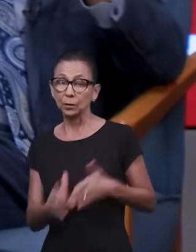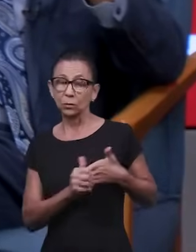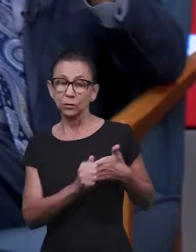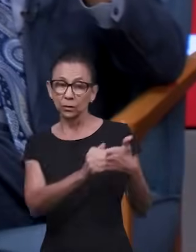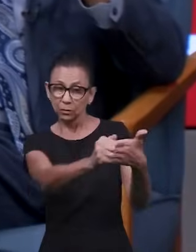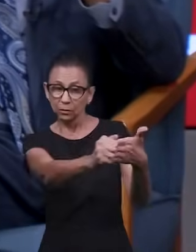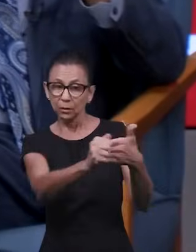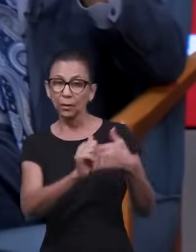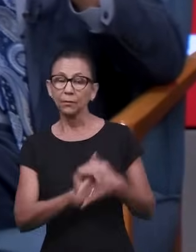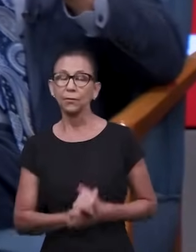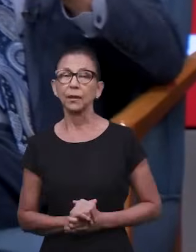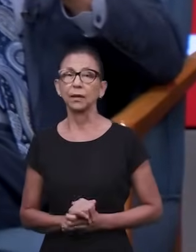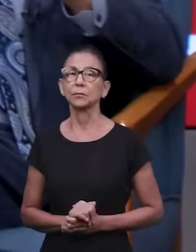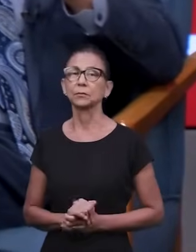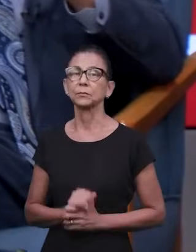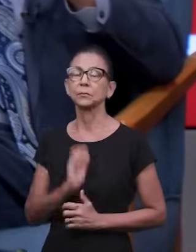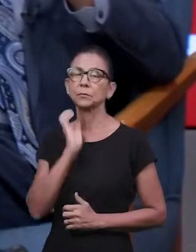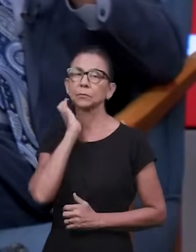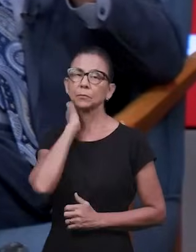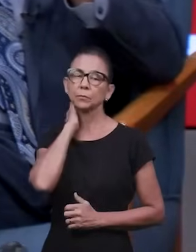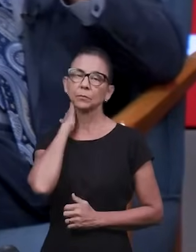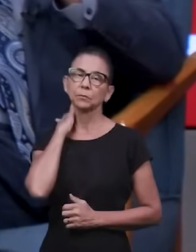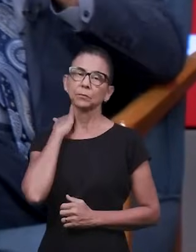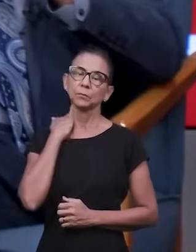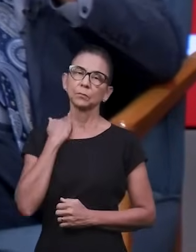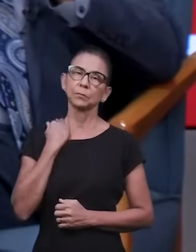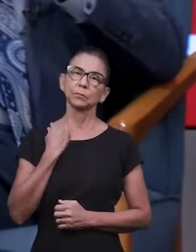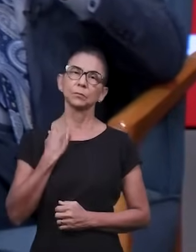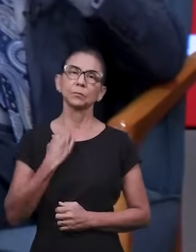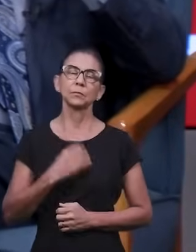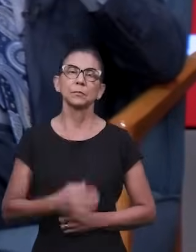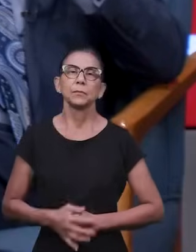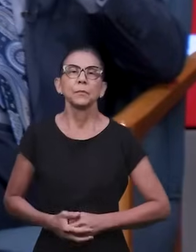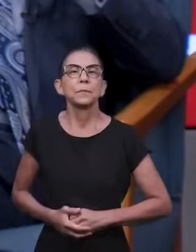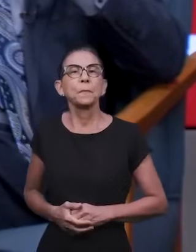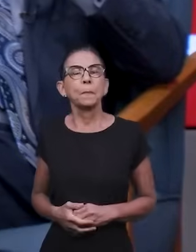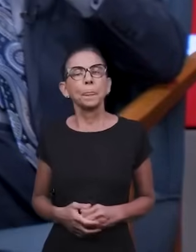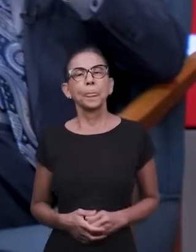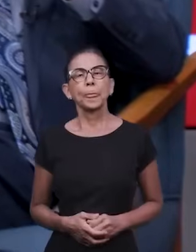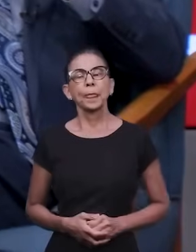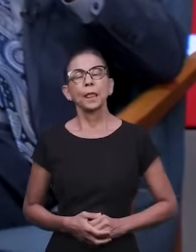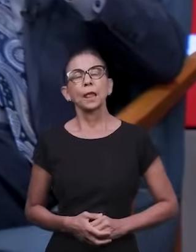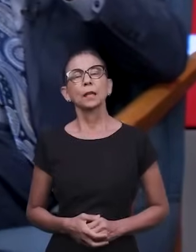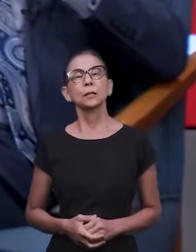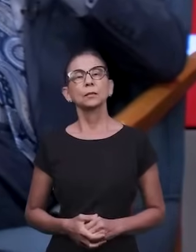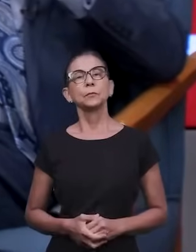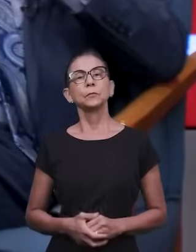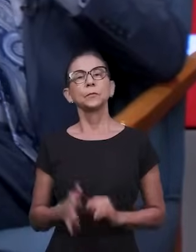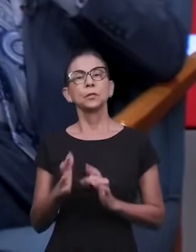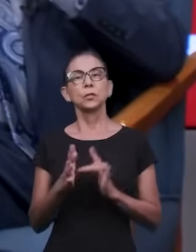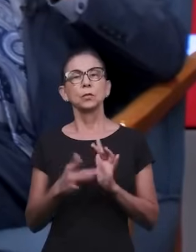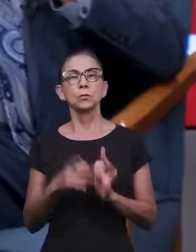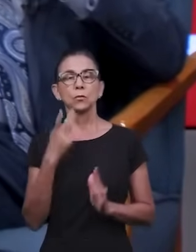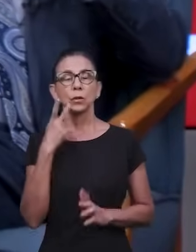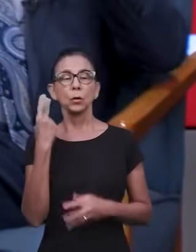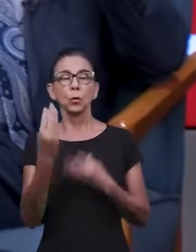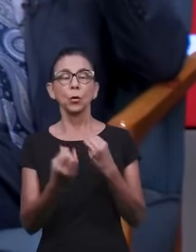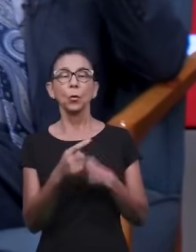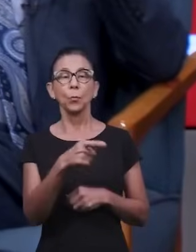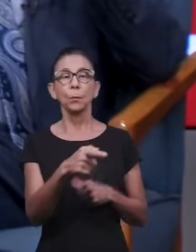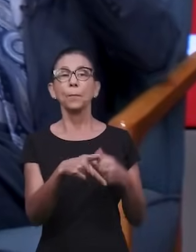ainda fala é o texto da fala com que morte ele tinha que morrer as pessoas pensam que a morte Física não é morte do homem